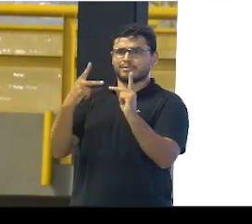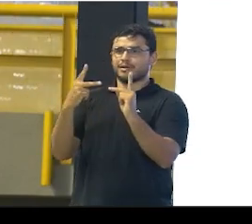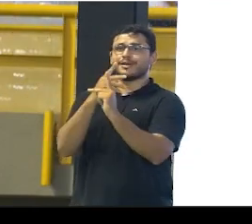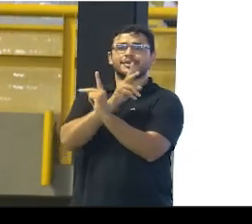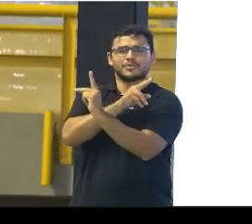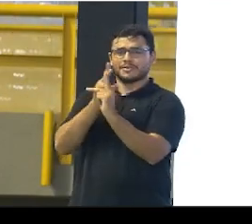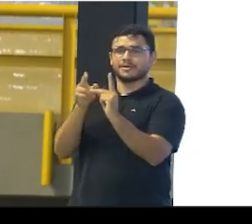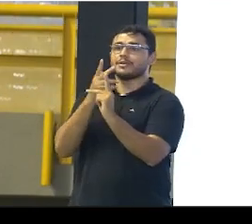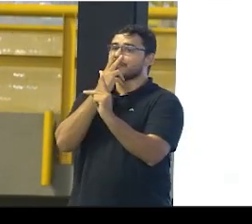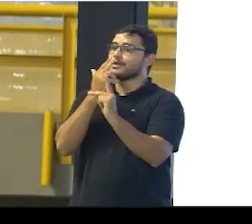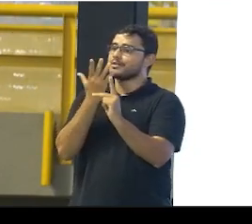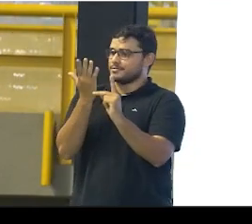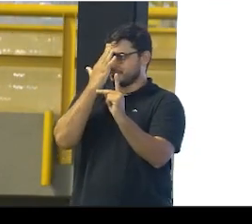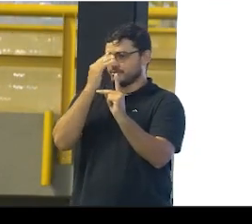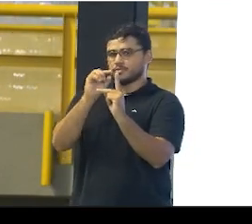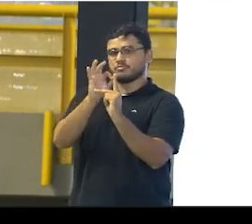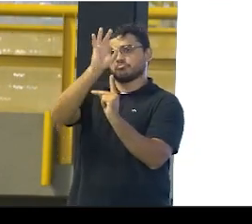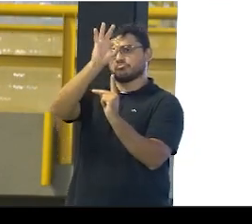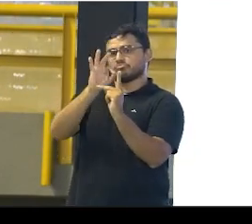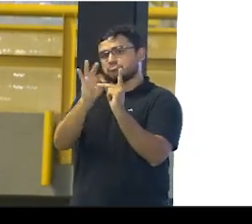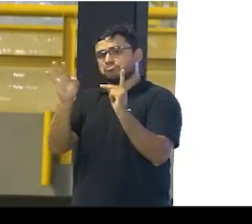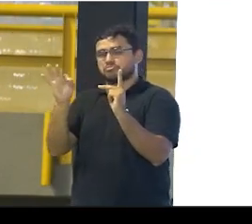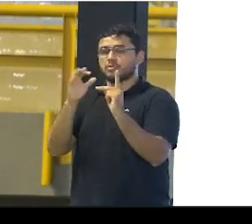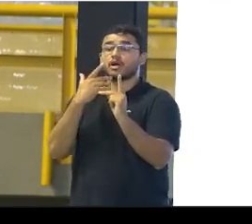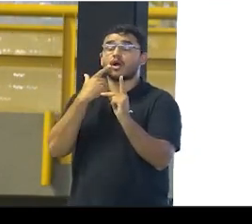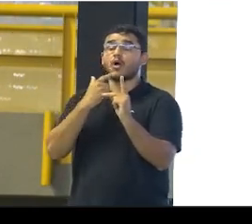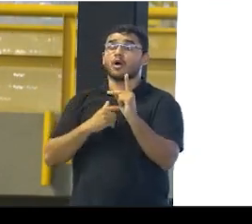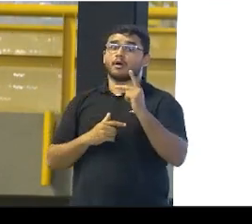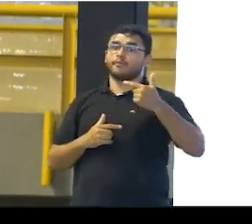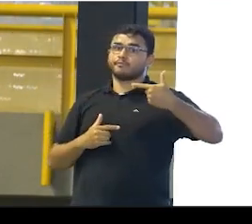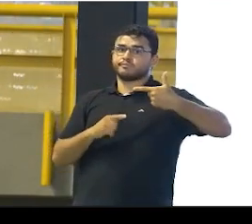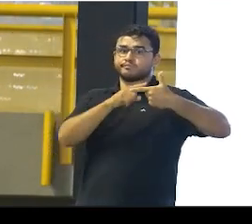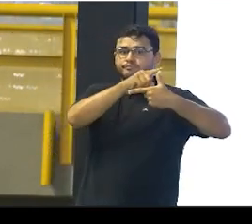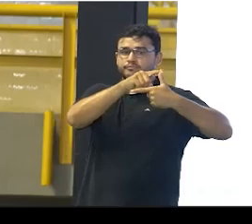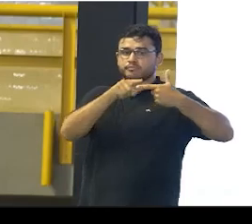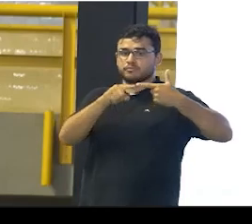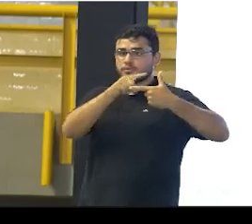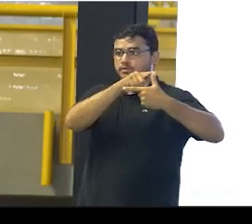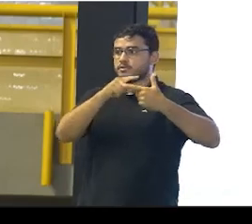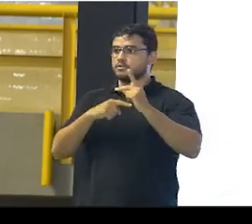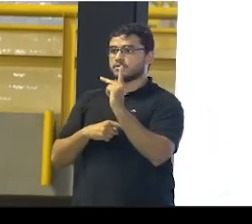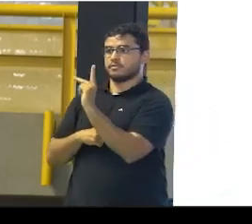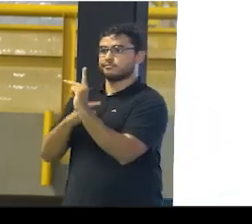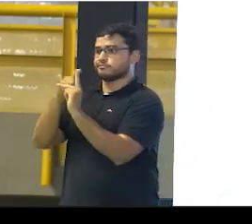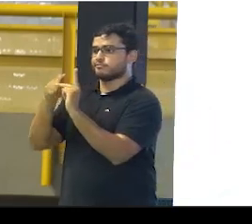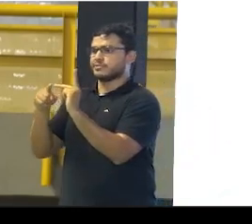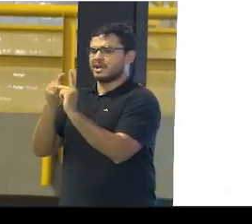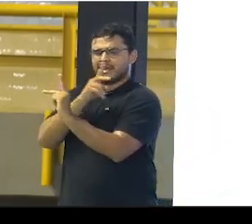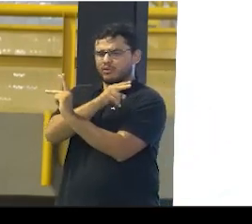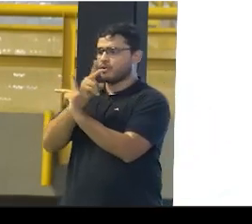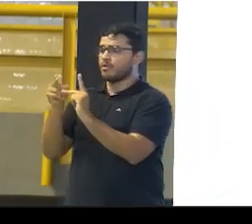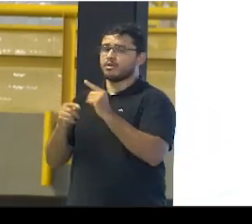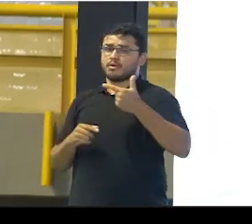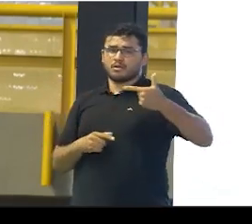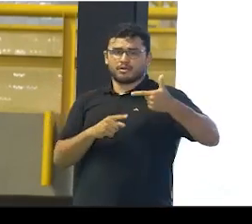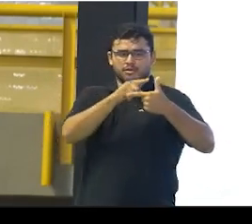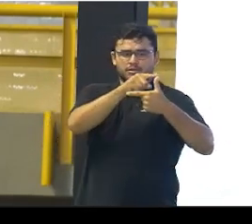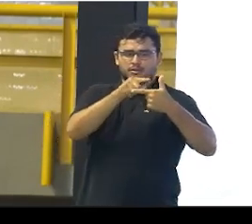esses dois raios são paralelos e as verticais paralelas. Então, esses dois triângulos, eles